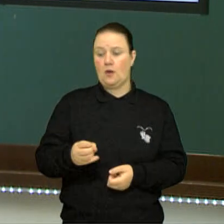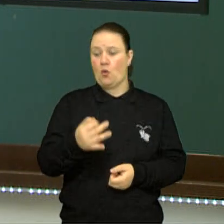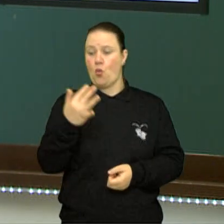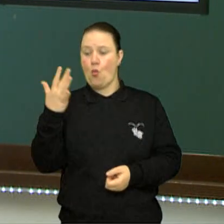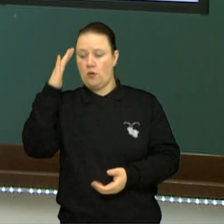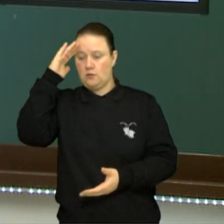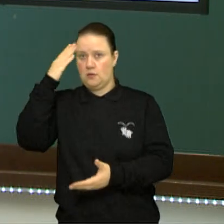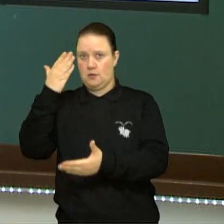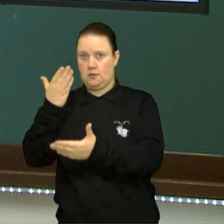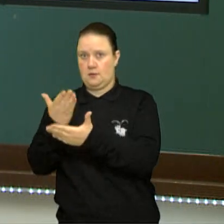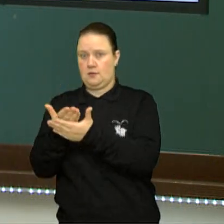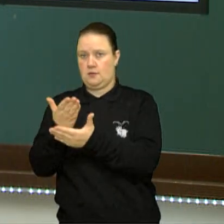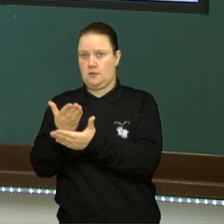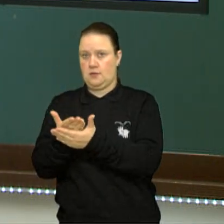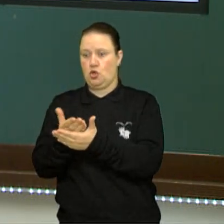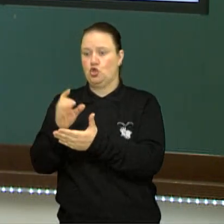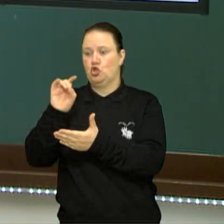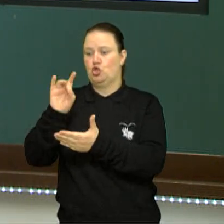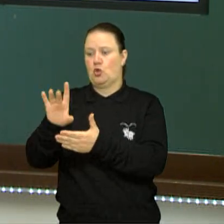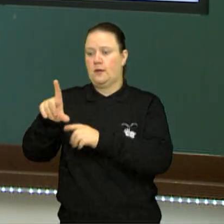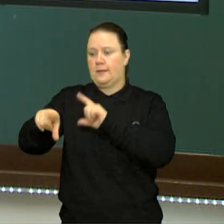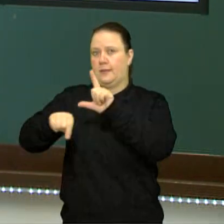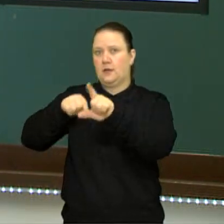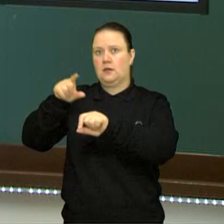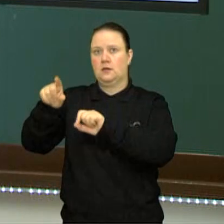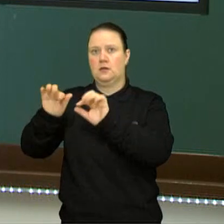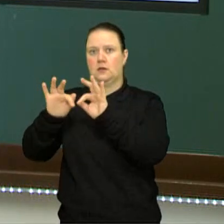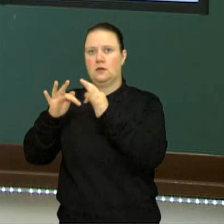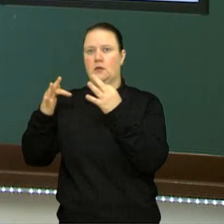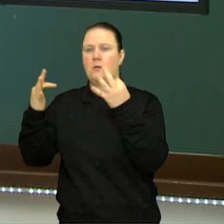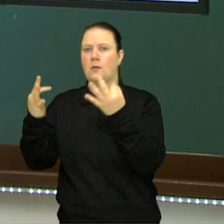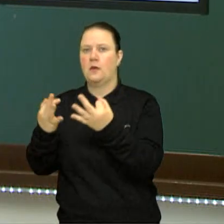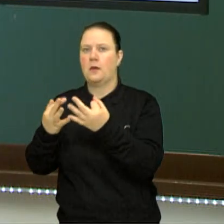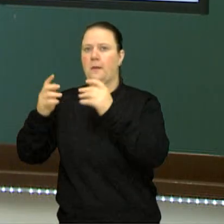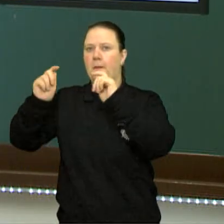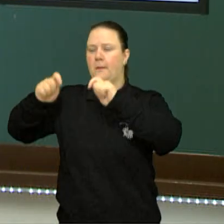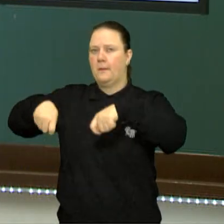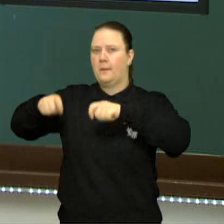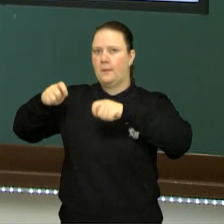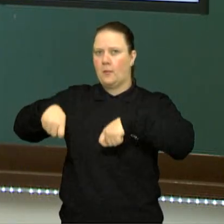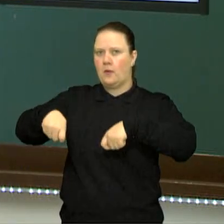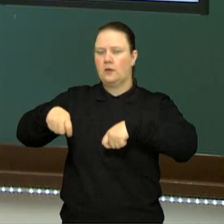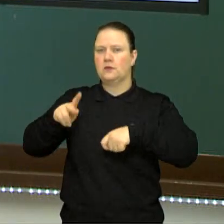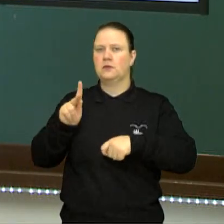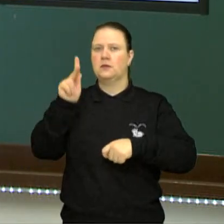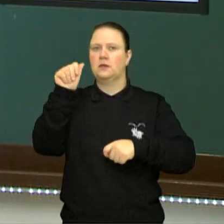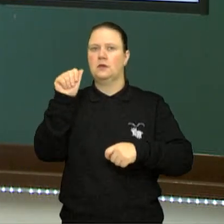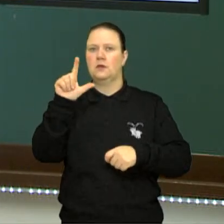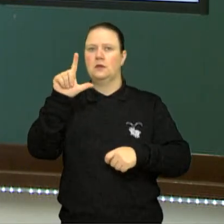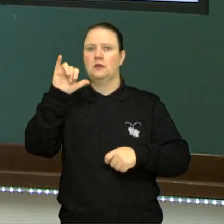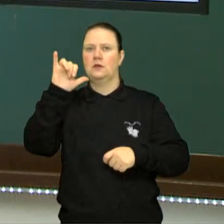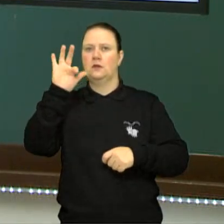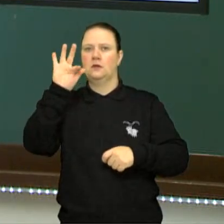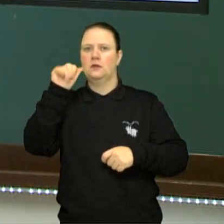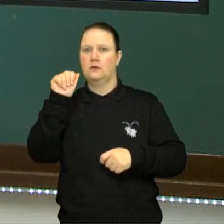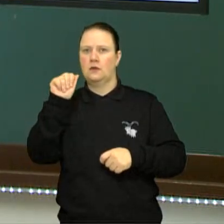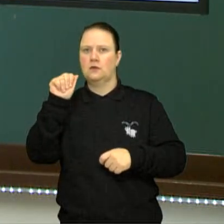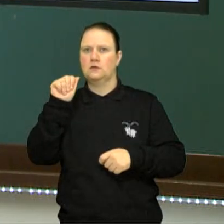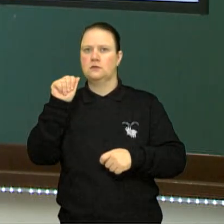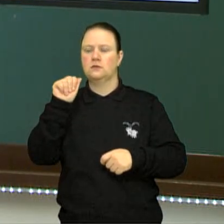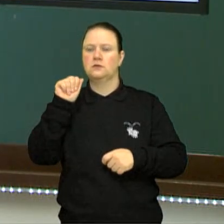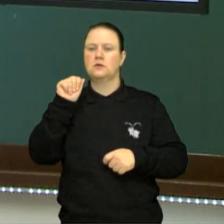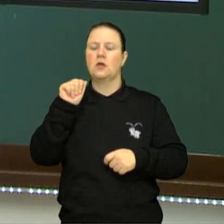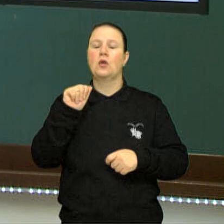Um vai acreditar que apenas um parente pode ser califa e outro vai acreditar que apenas